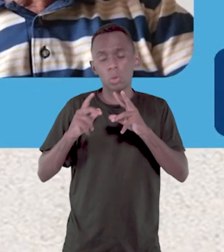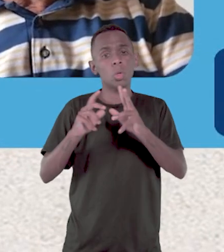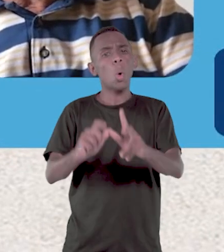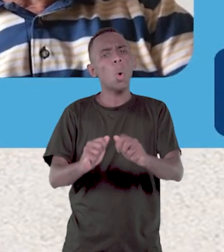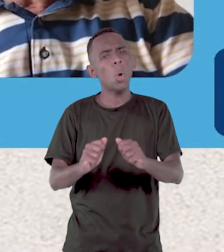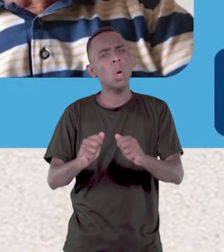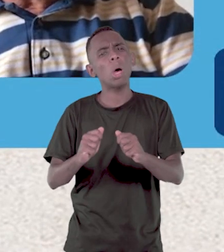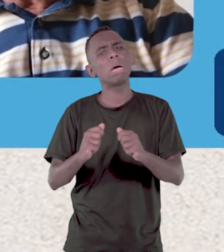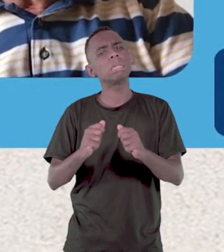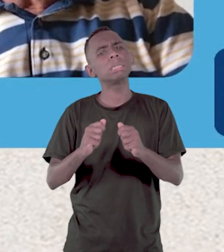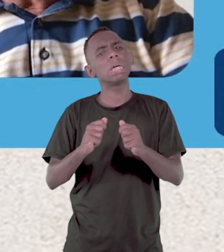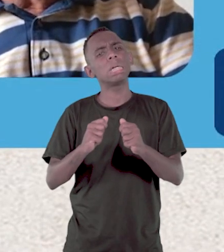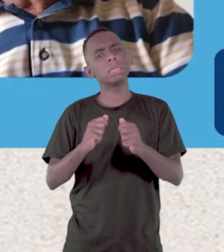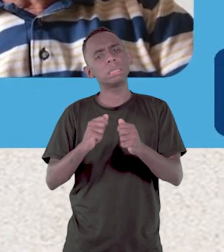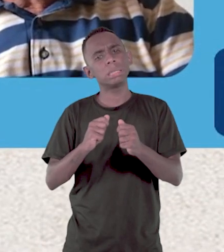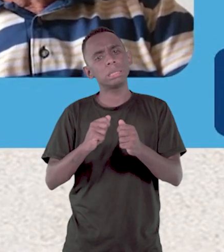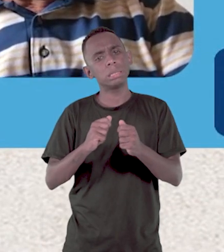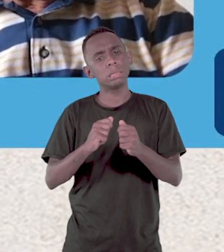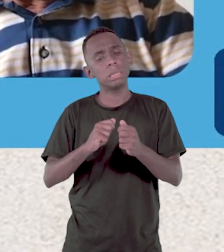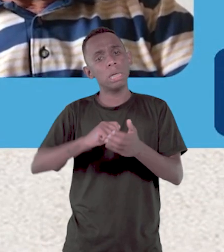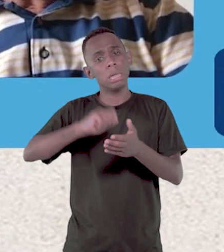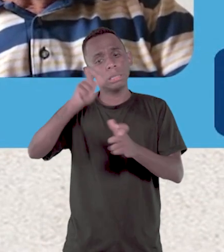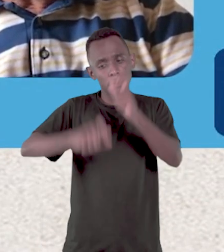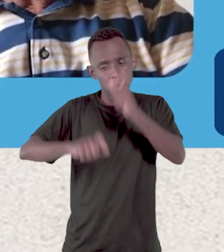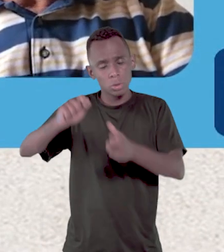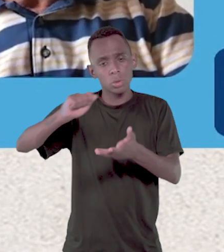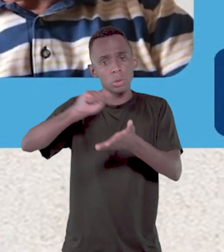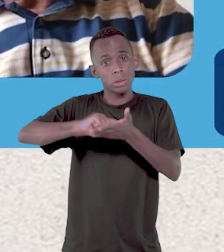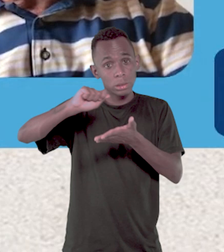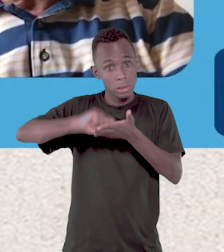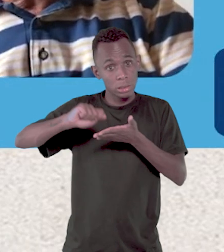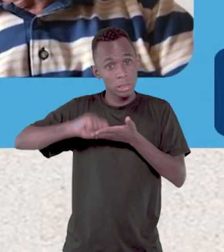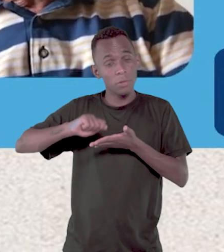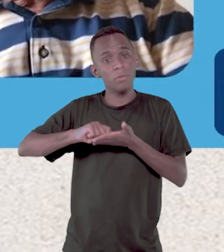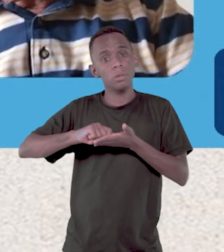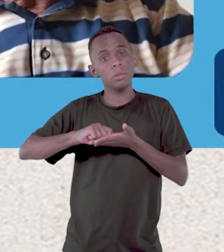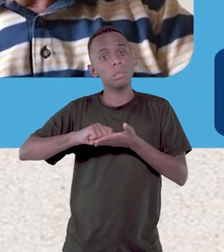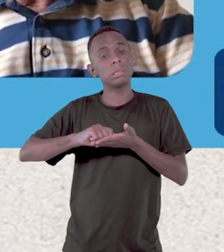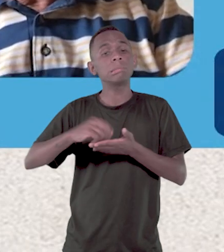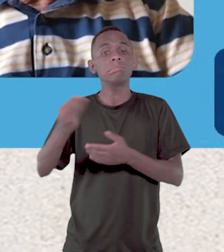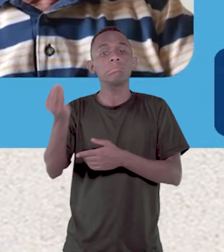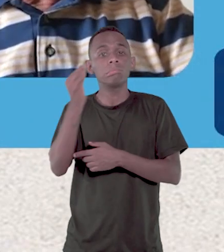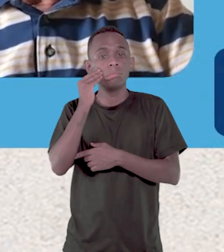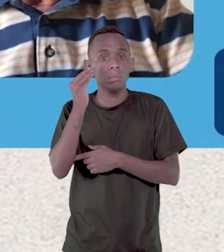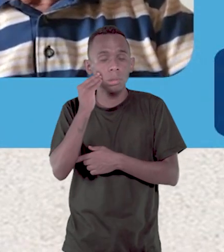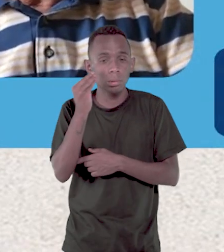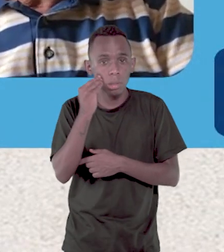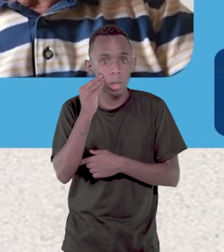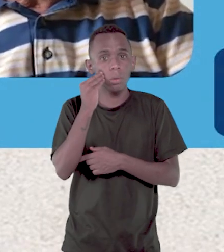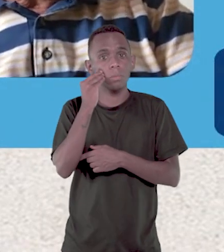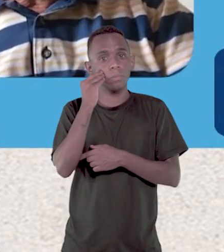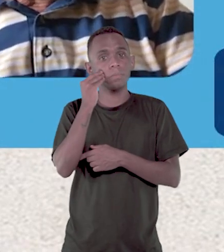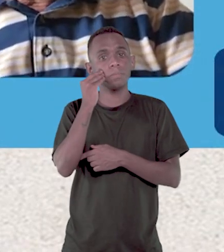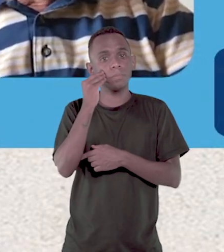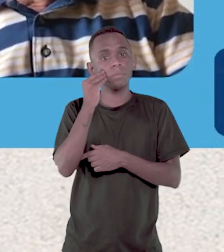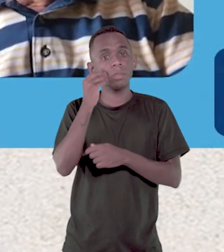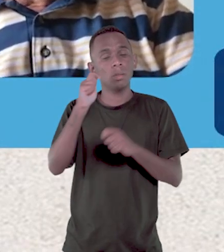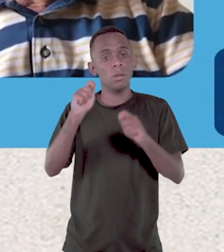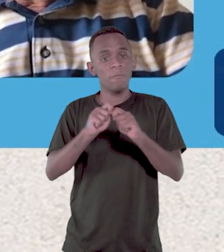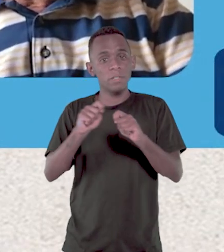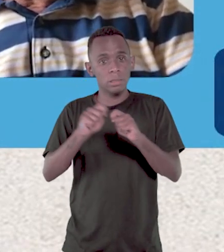todas digamos, os autores que tentaram